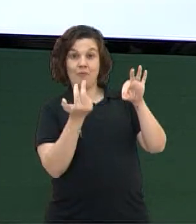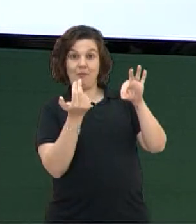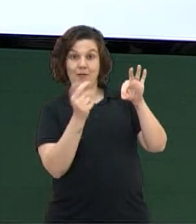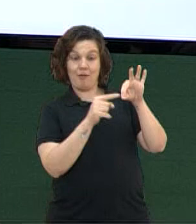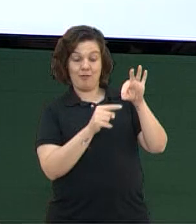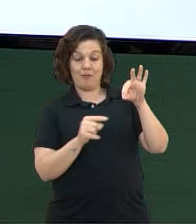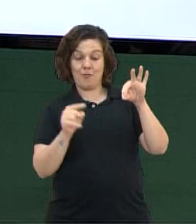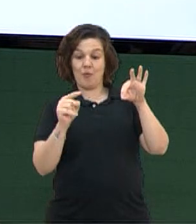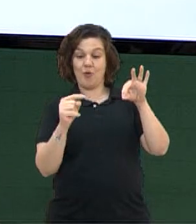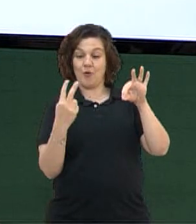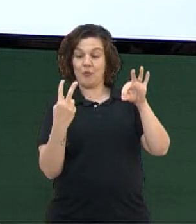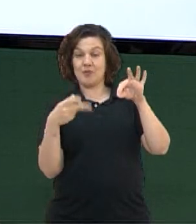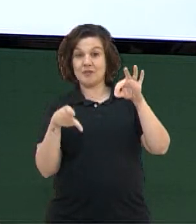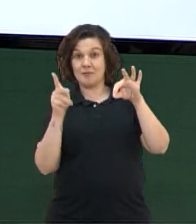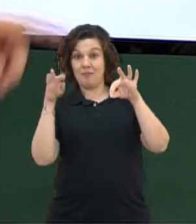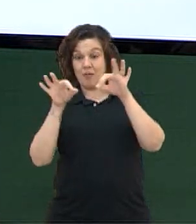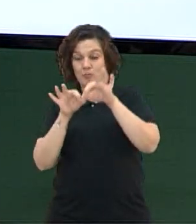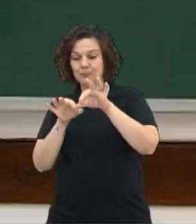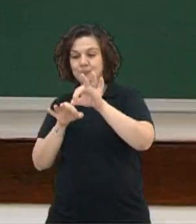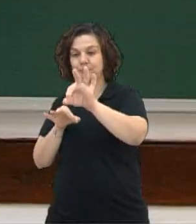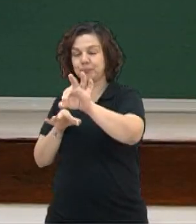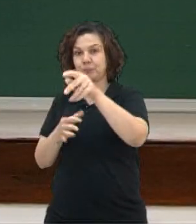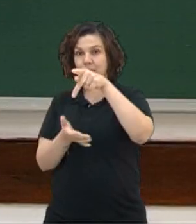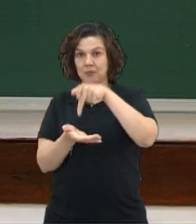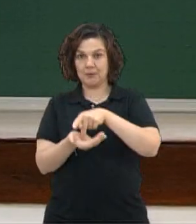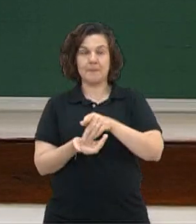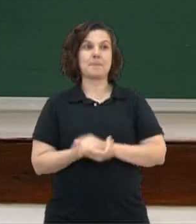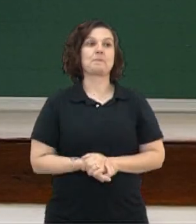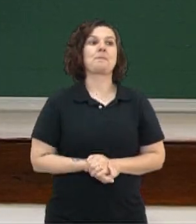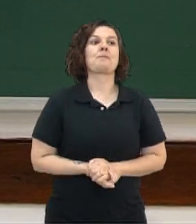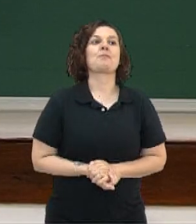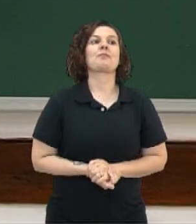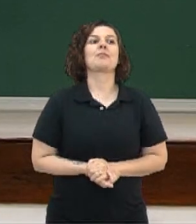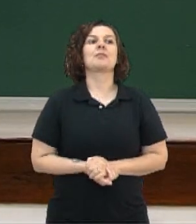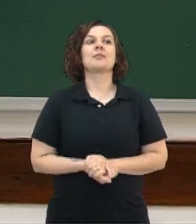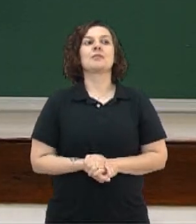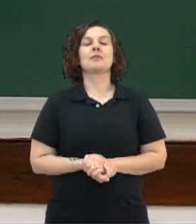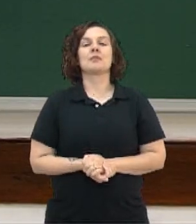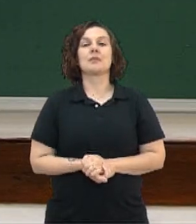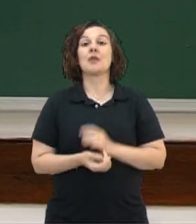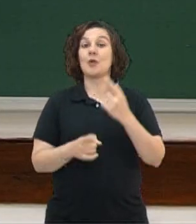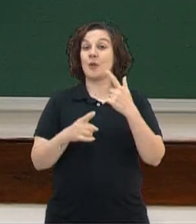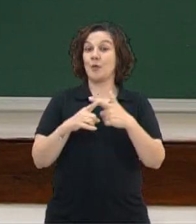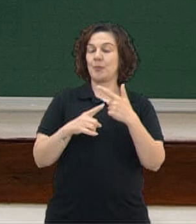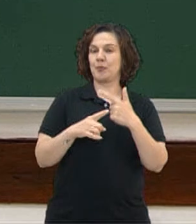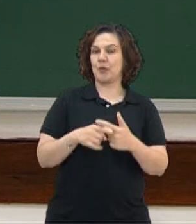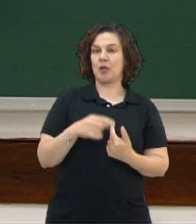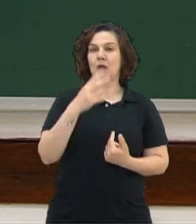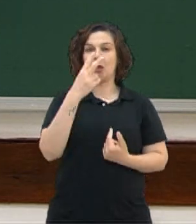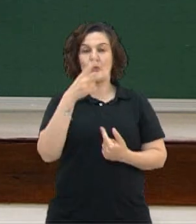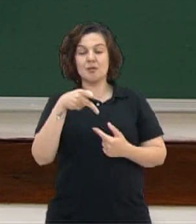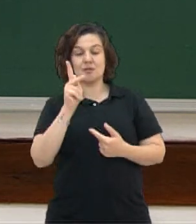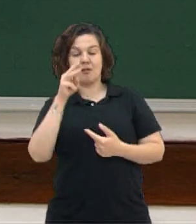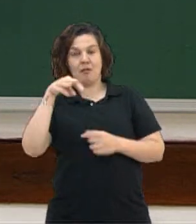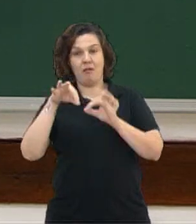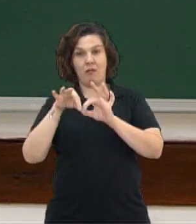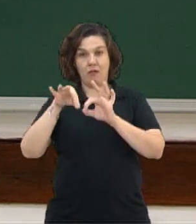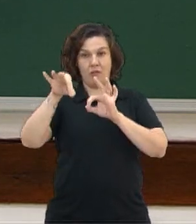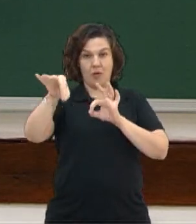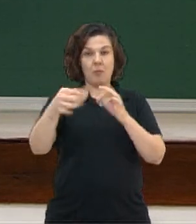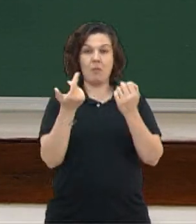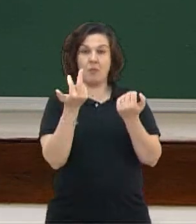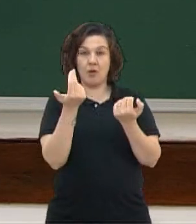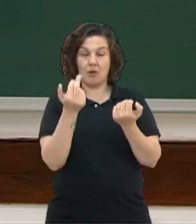valendo 2 quilômetros na realidade. Por quê? 2 quilômetros é igual a 200 mil centímetros, tá?